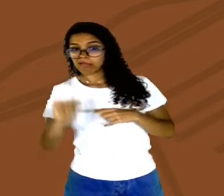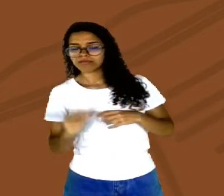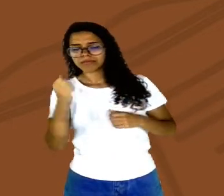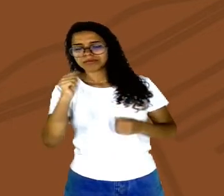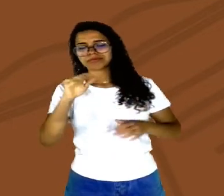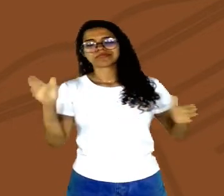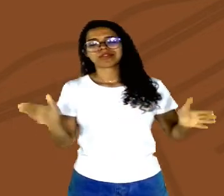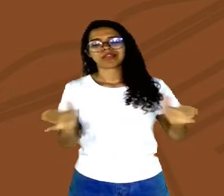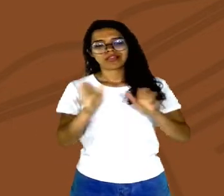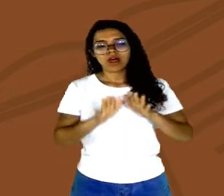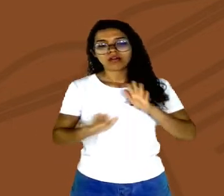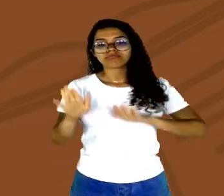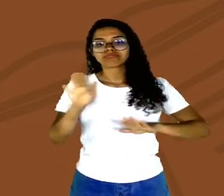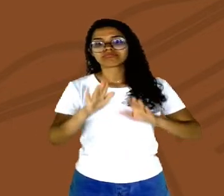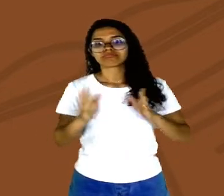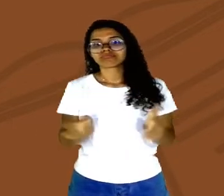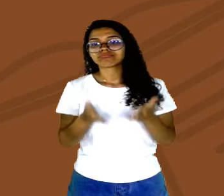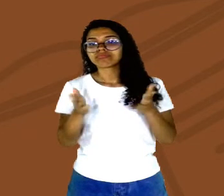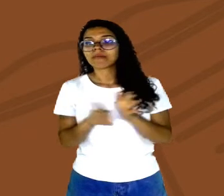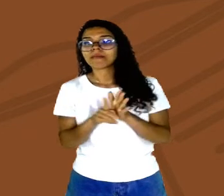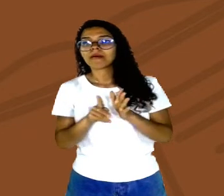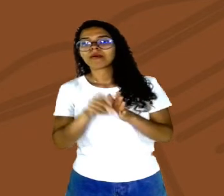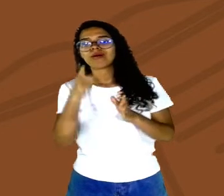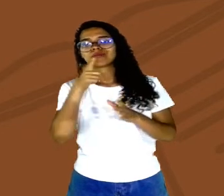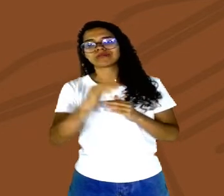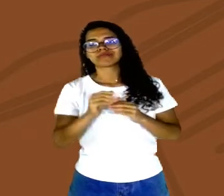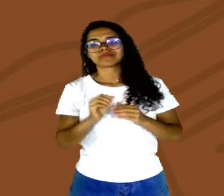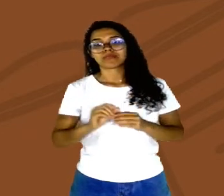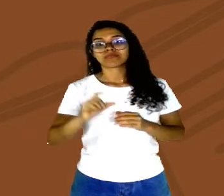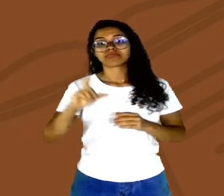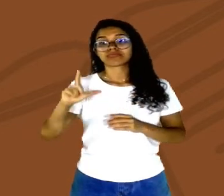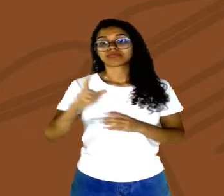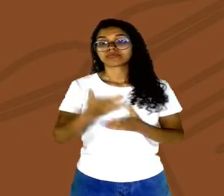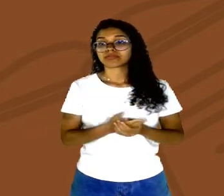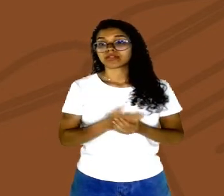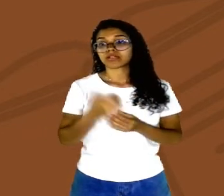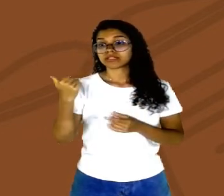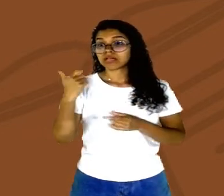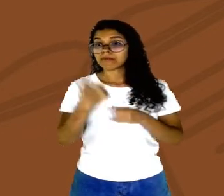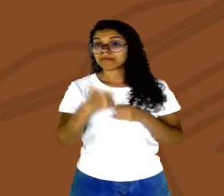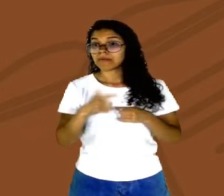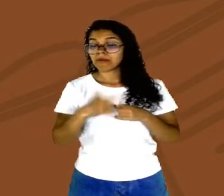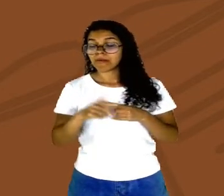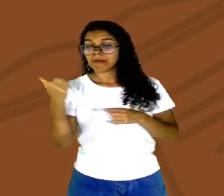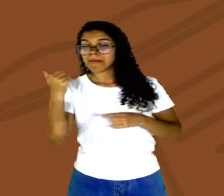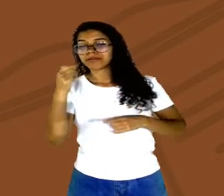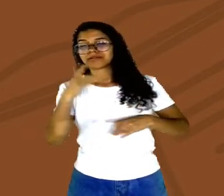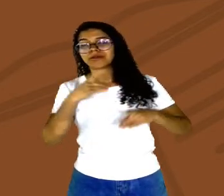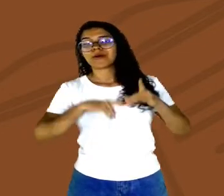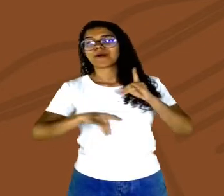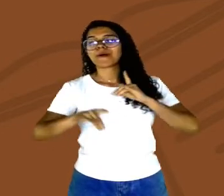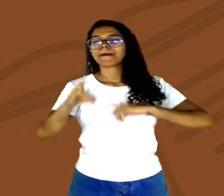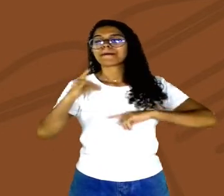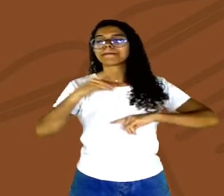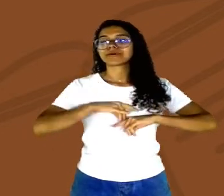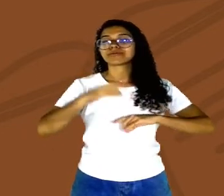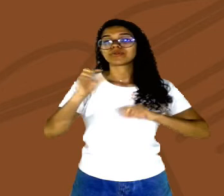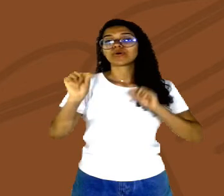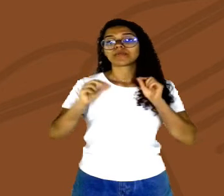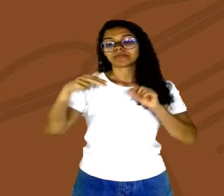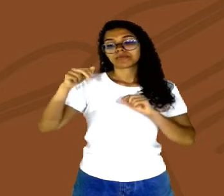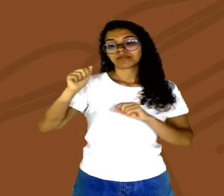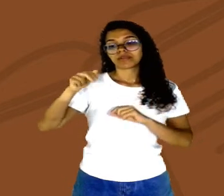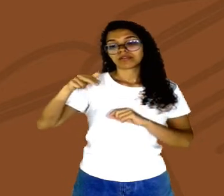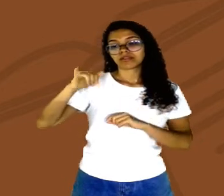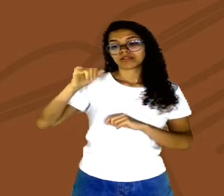tratamento, né? E daí permite aí o crescimento. Então, deficiência de hormônios do crescimento da hipófise, nanismo.